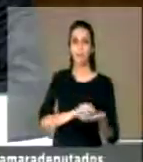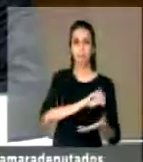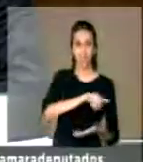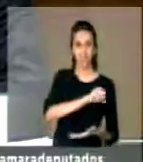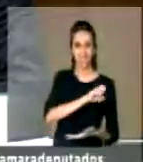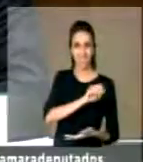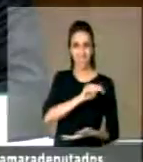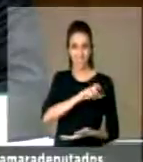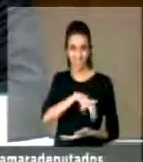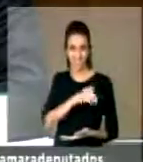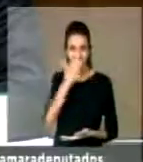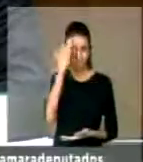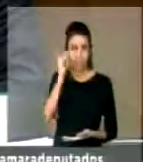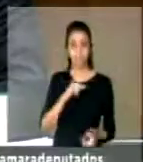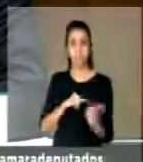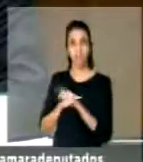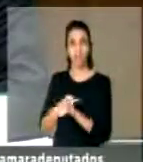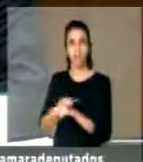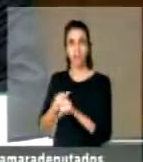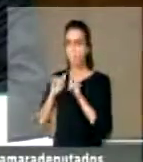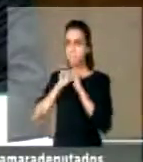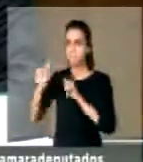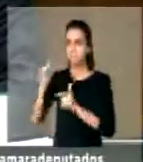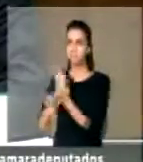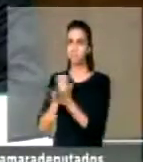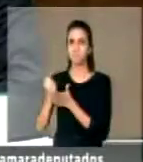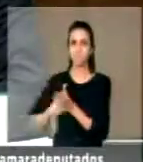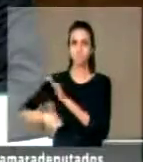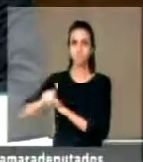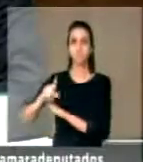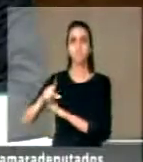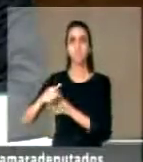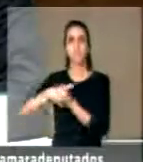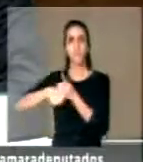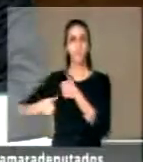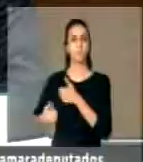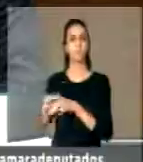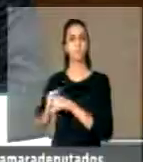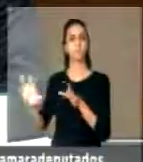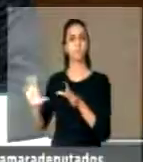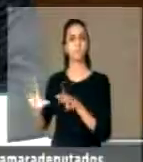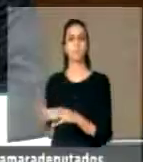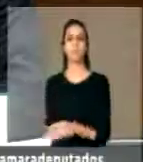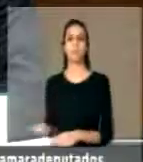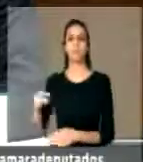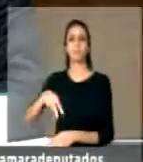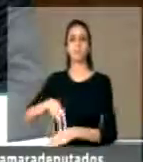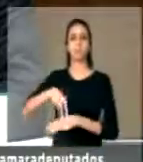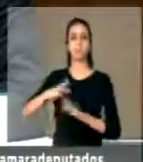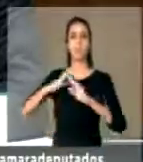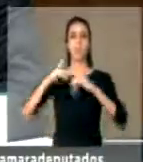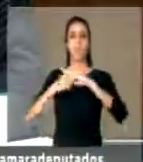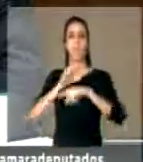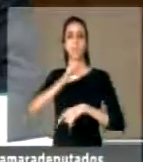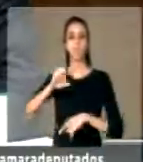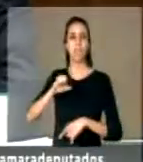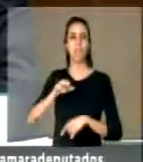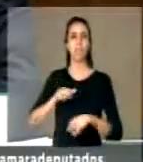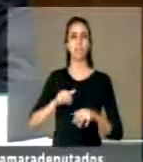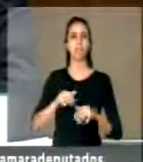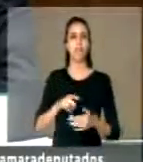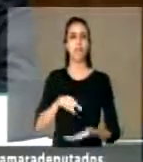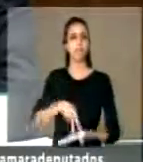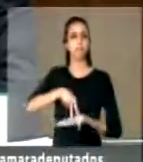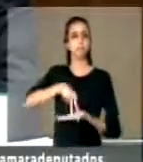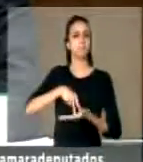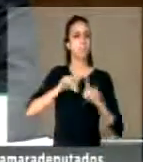Alencar, proclama a República no Crato. Subindo ao púlpito da Igreja da Sé, de onde conclama os seus conterrâneos